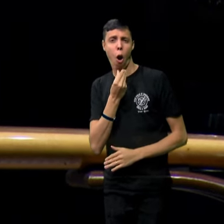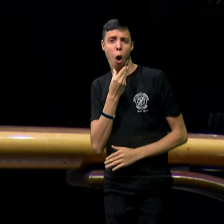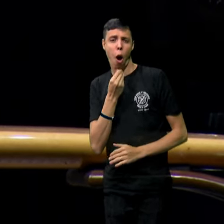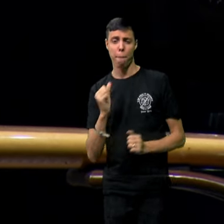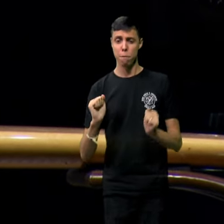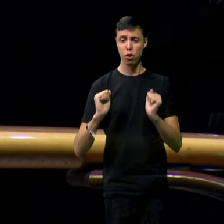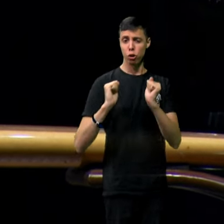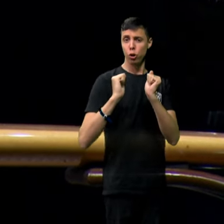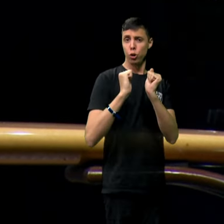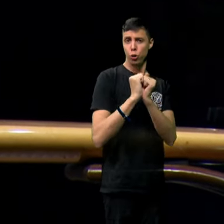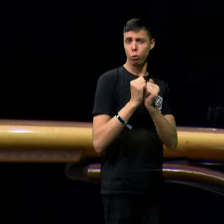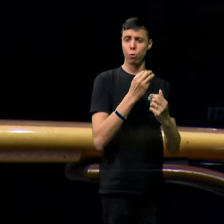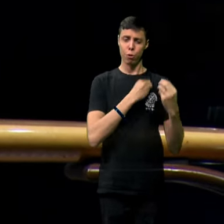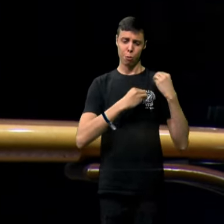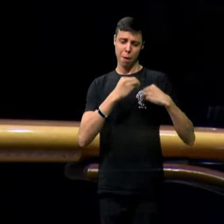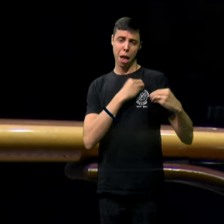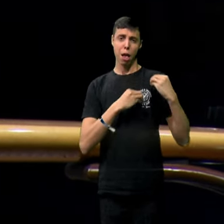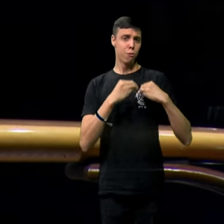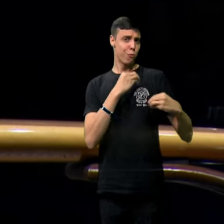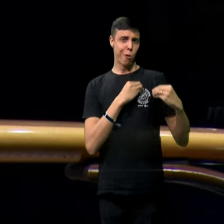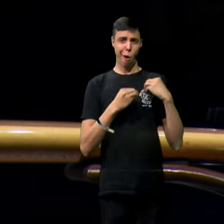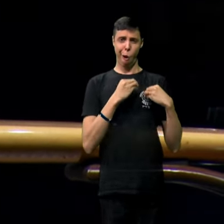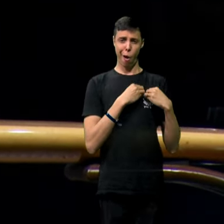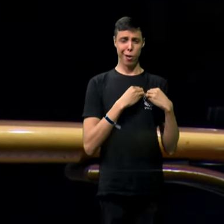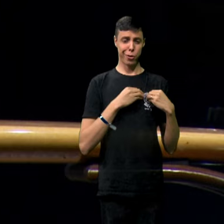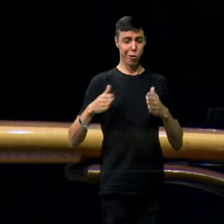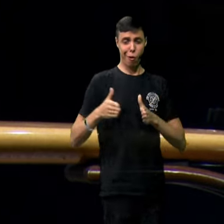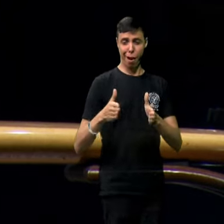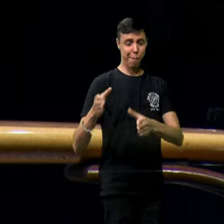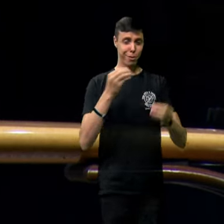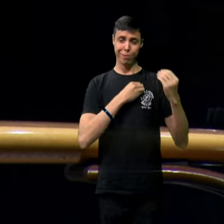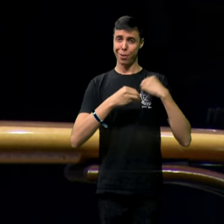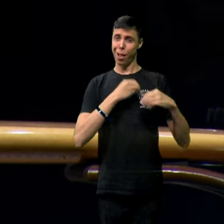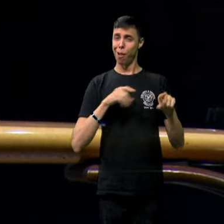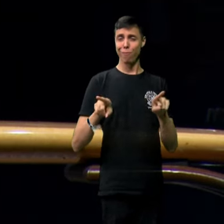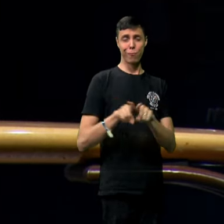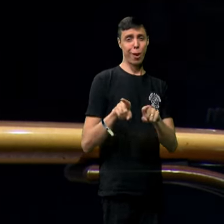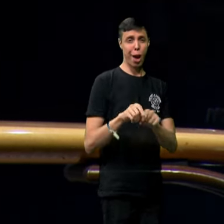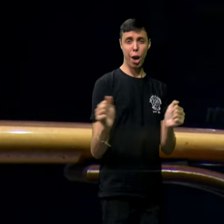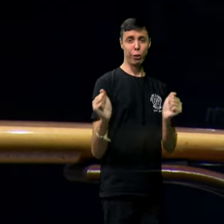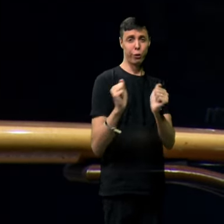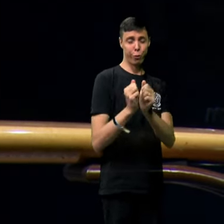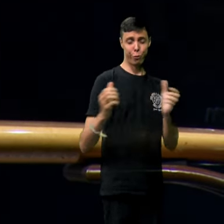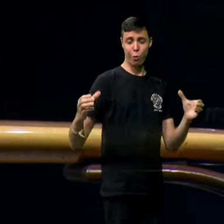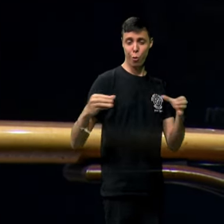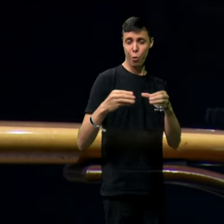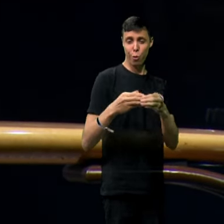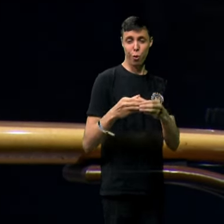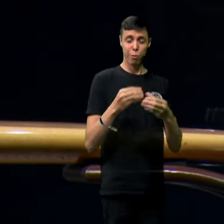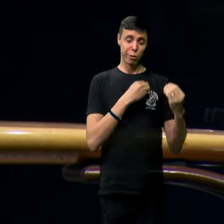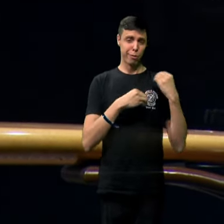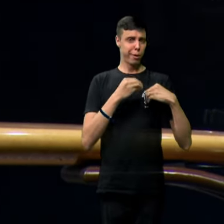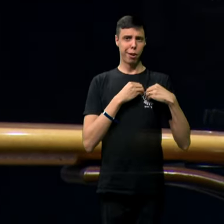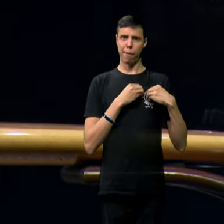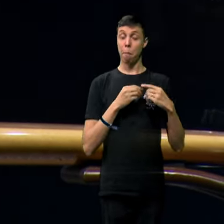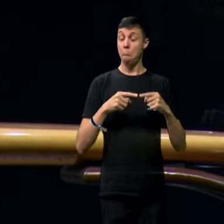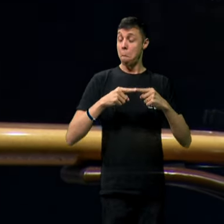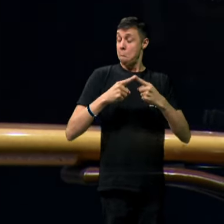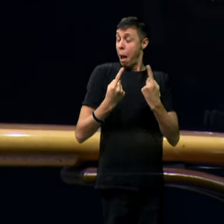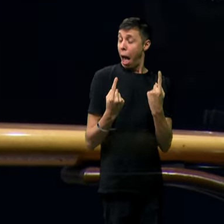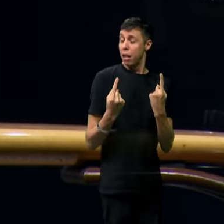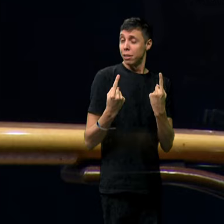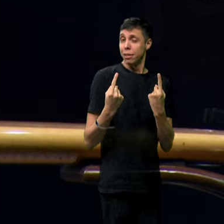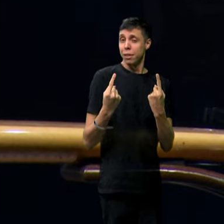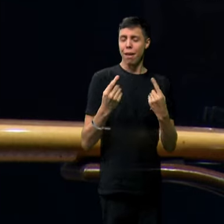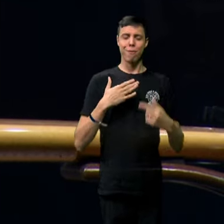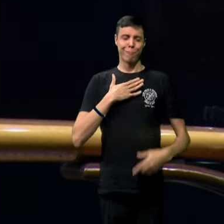anda segundo o conselho dos ímpios, não se detém no caminho dos pecadores, nem se assenta à roda dos escarnecedores. Antes, o seu